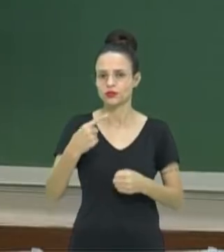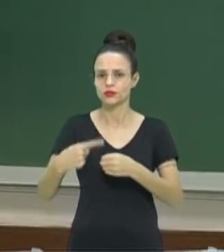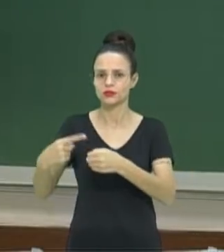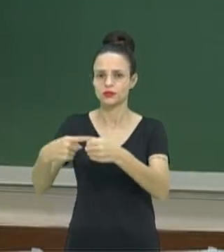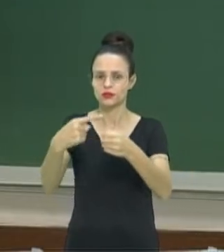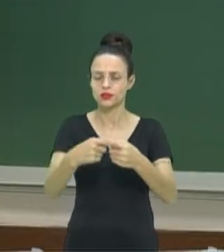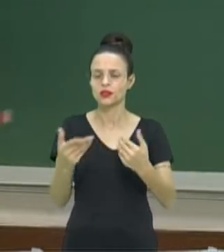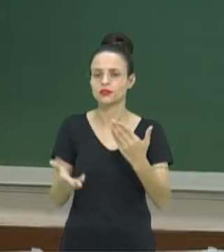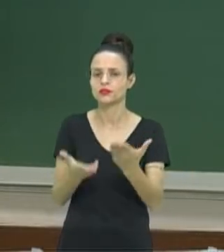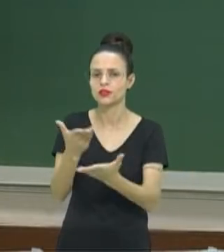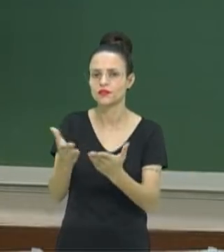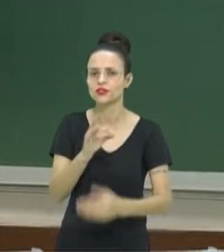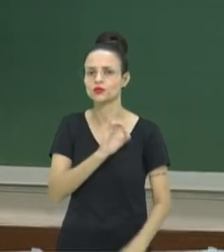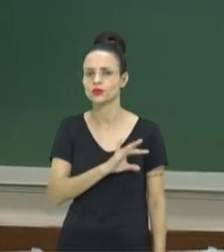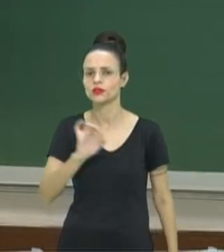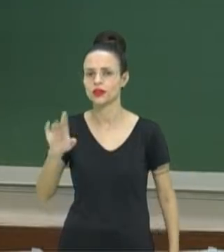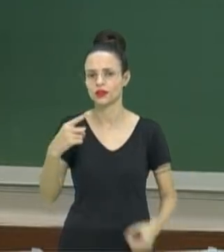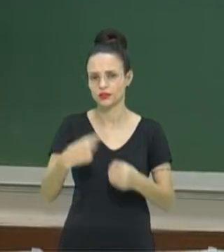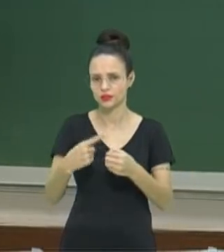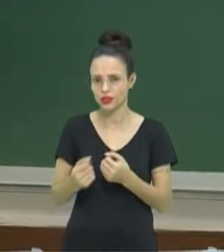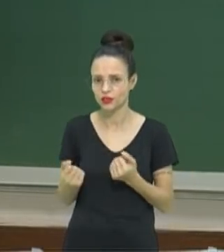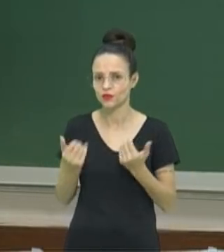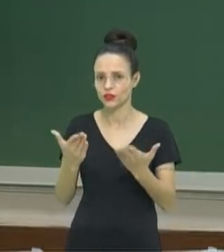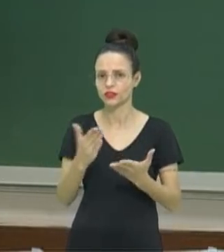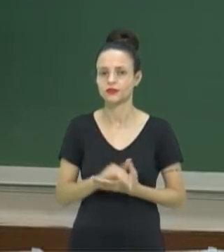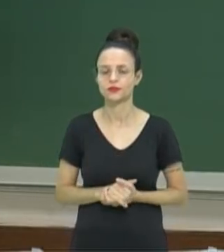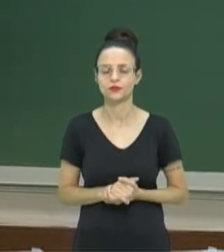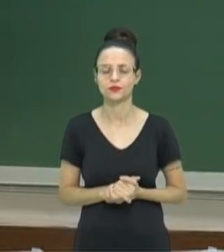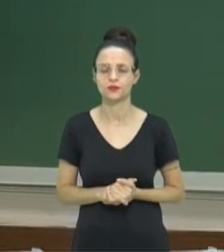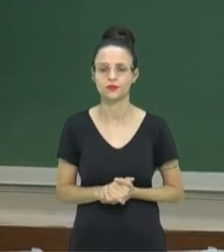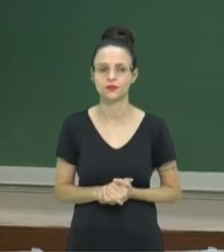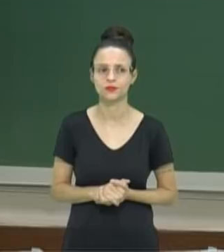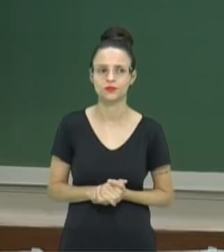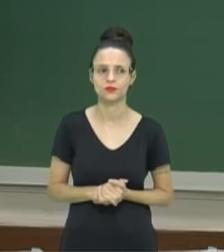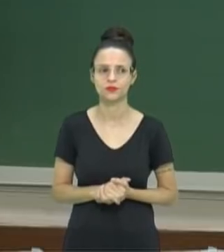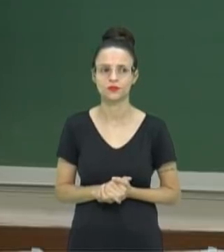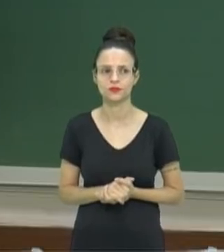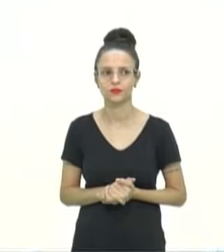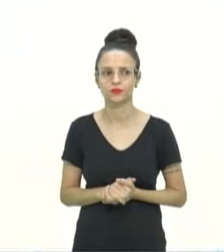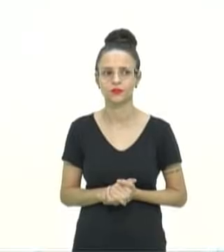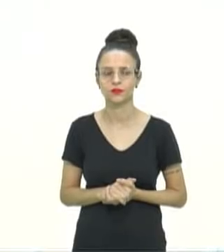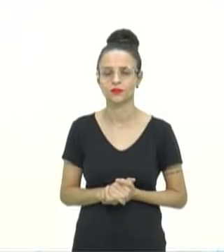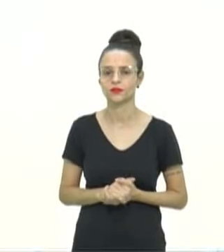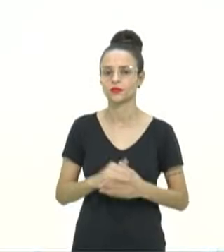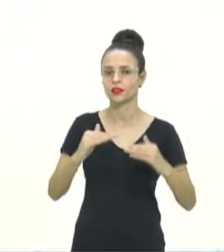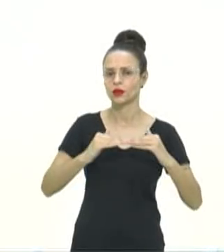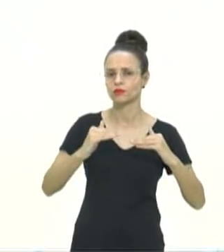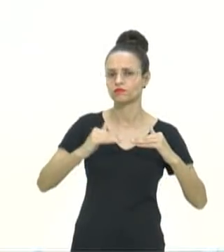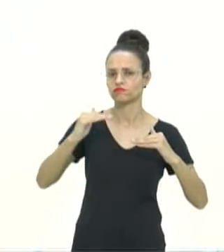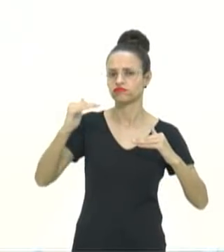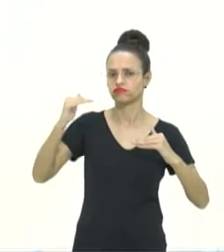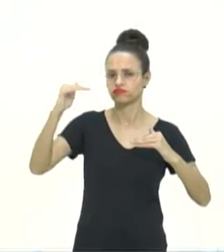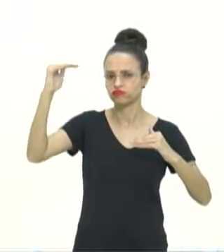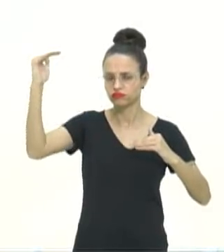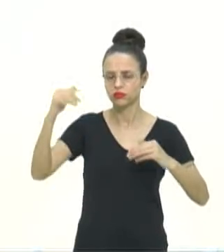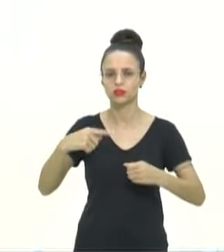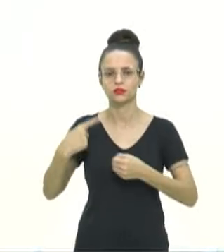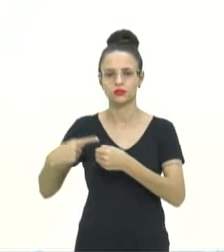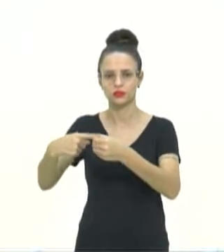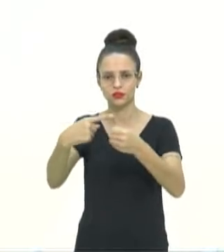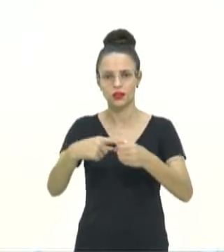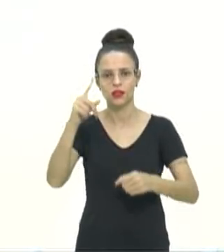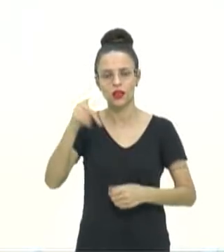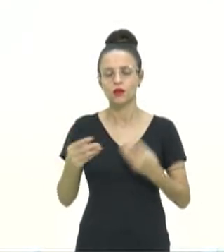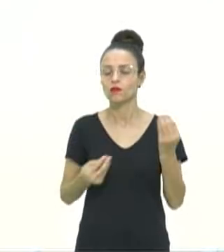os serviços que cada cidade oferece. Então, tem a ver com isso. E a hierarquia das cidades ou centros urbanos é